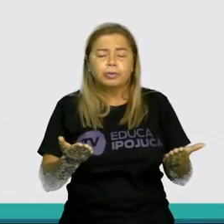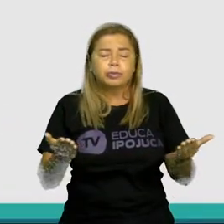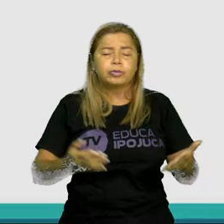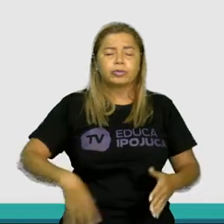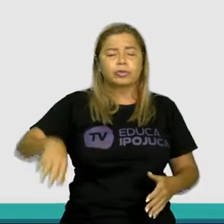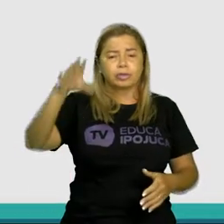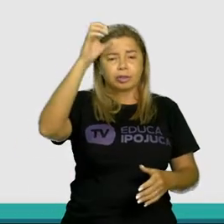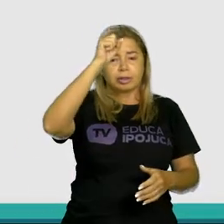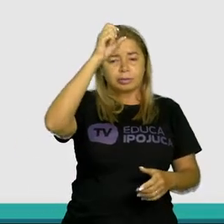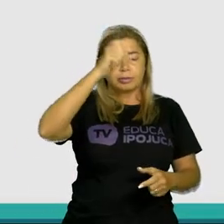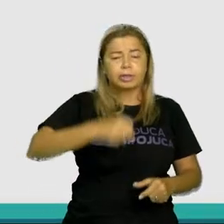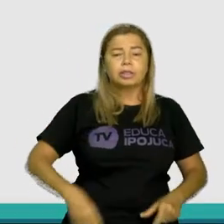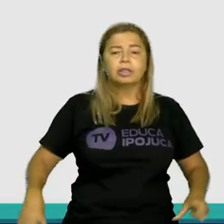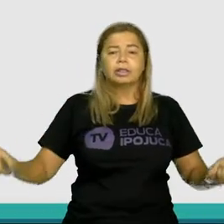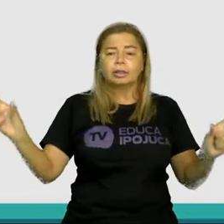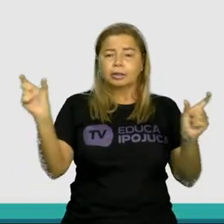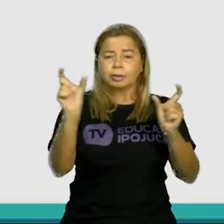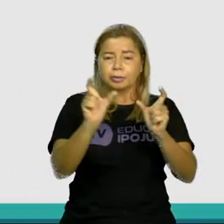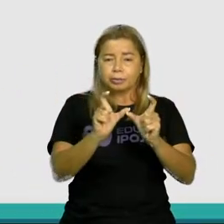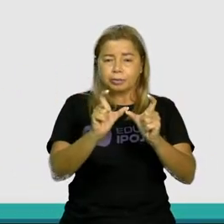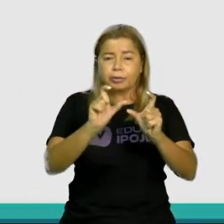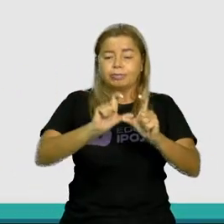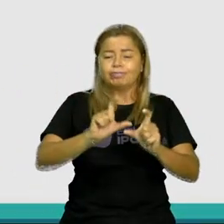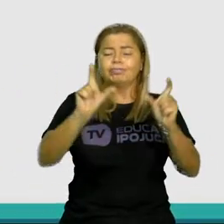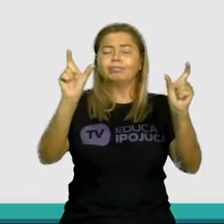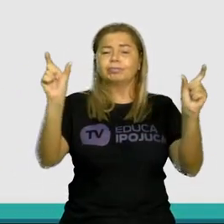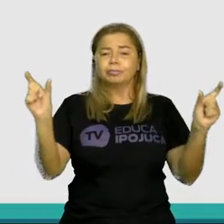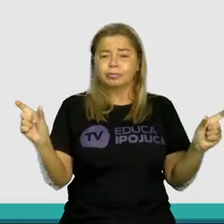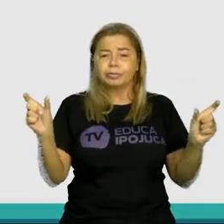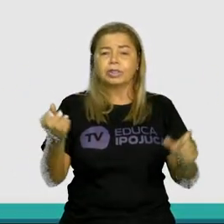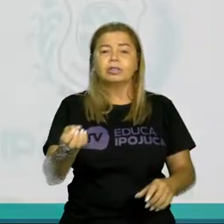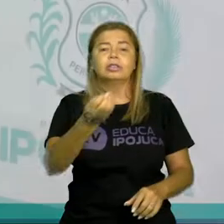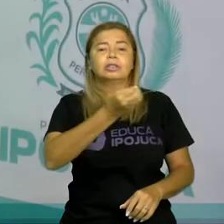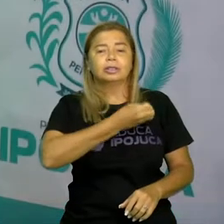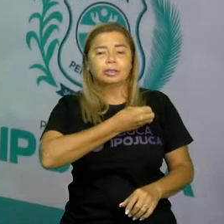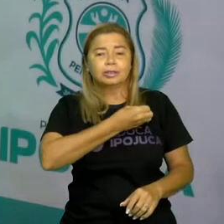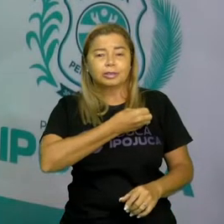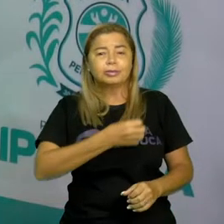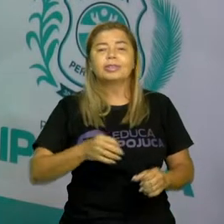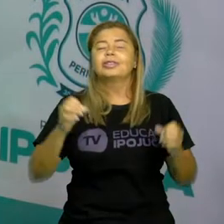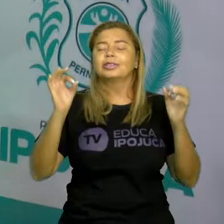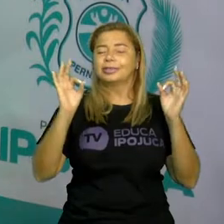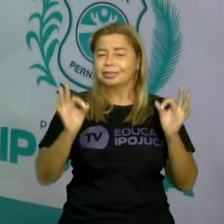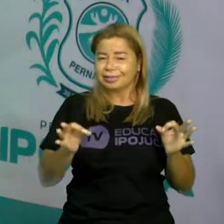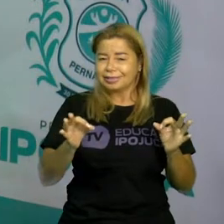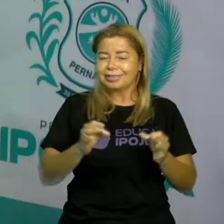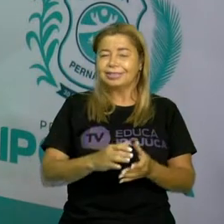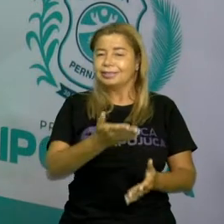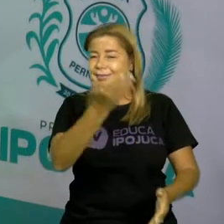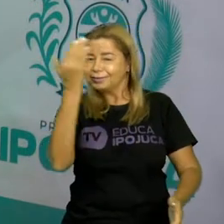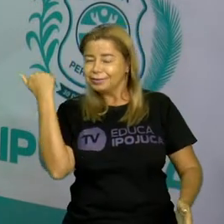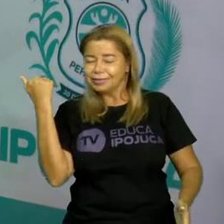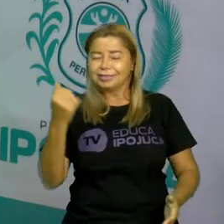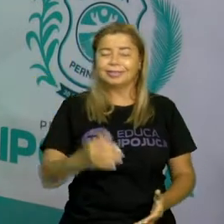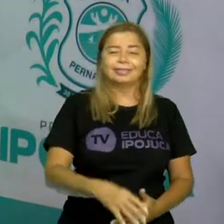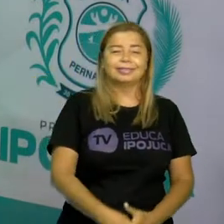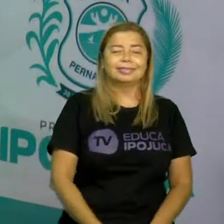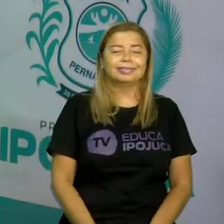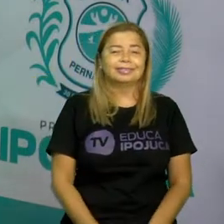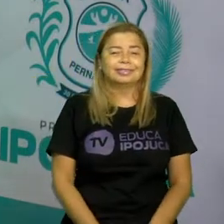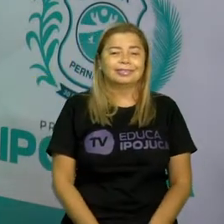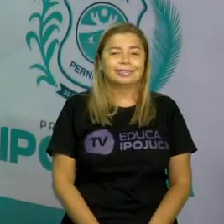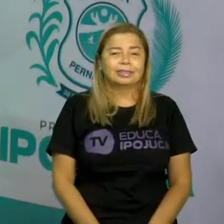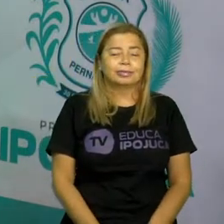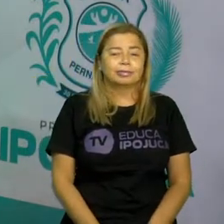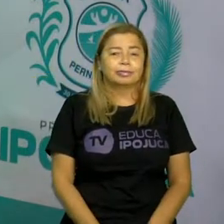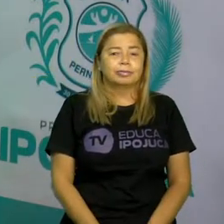composição e decomposição de números, tá certo? Vamos aprender juntos? Vamos lá.